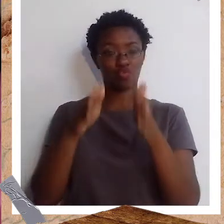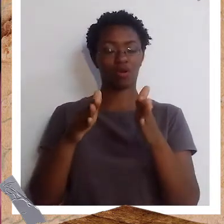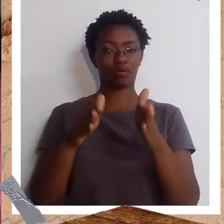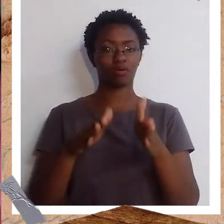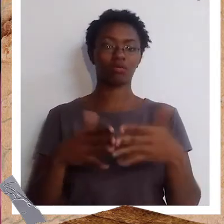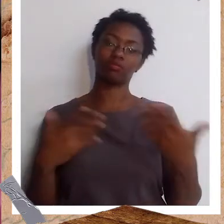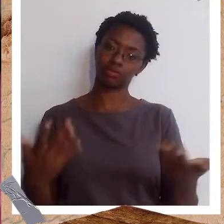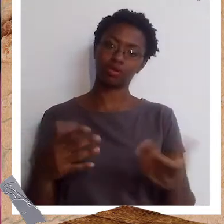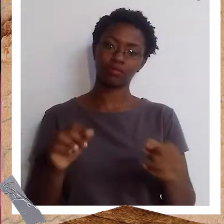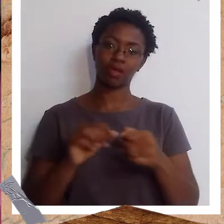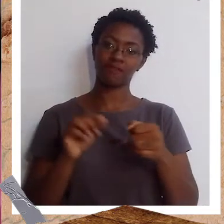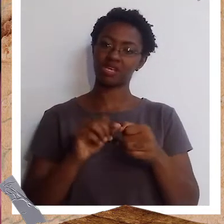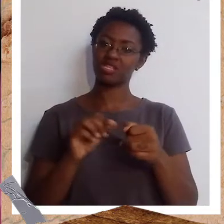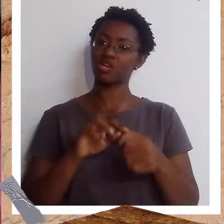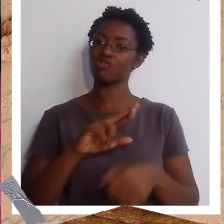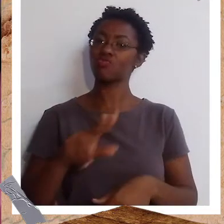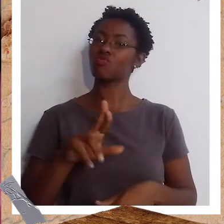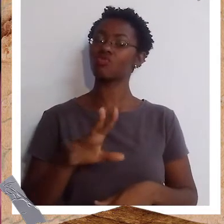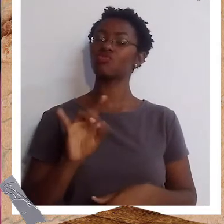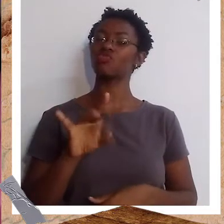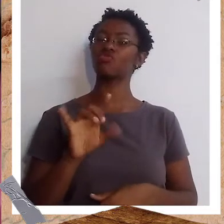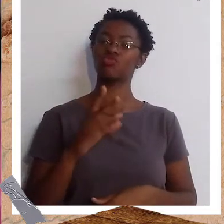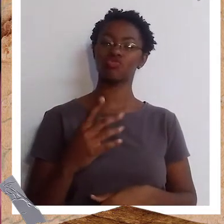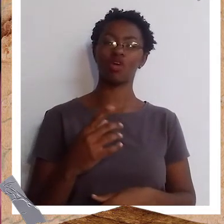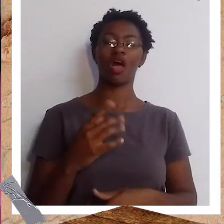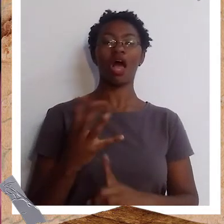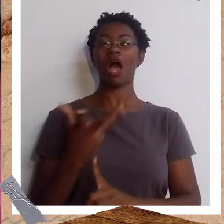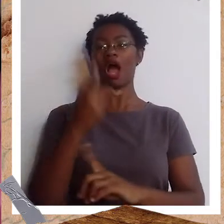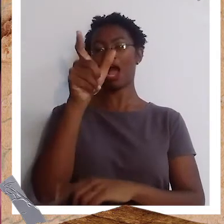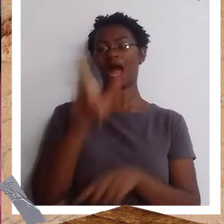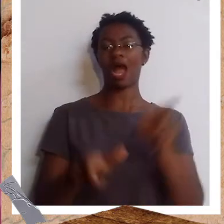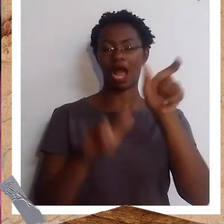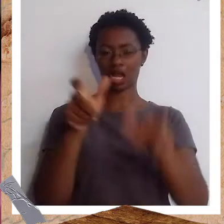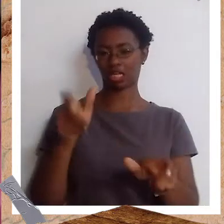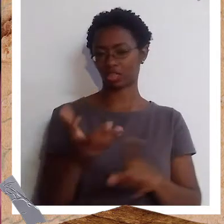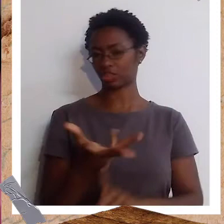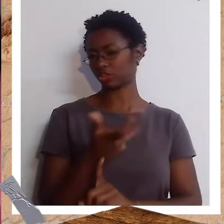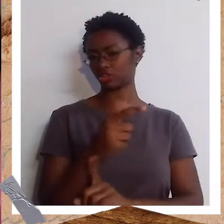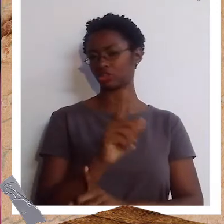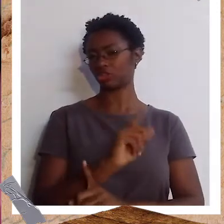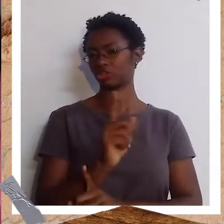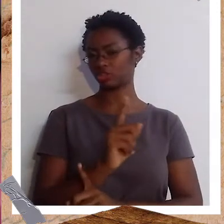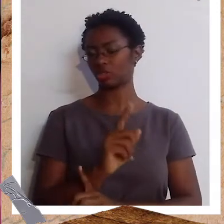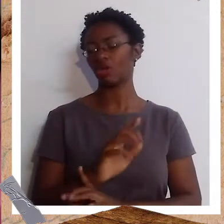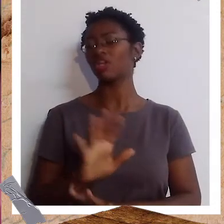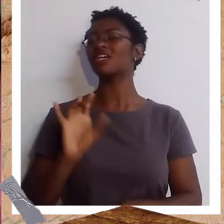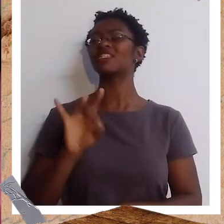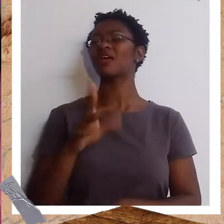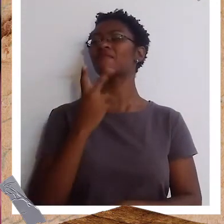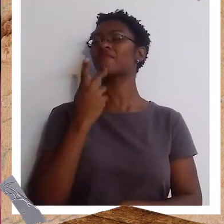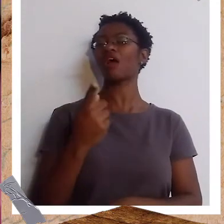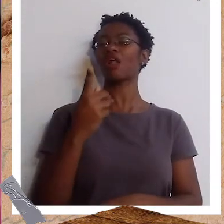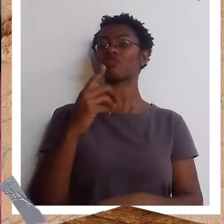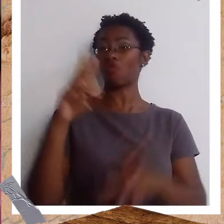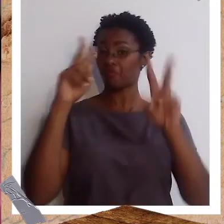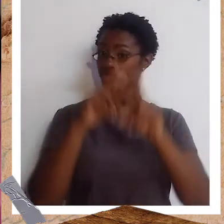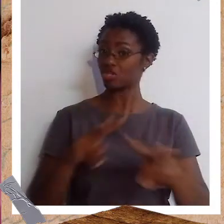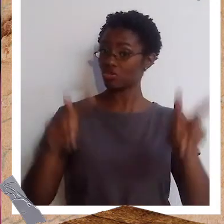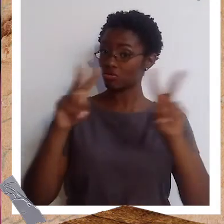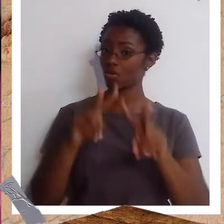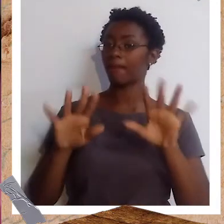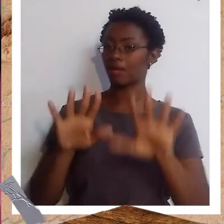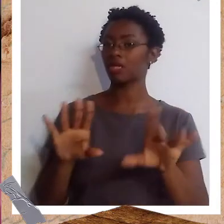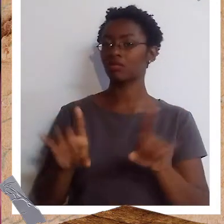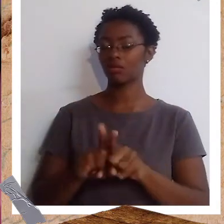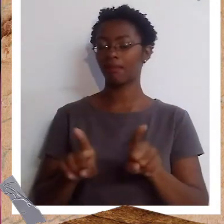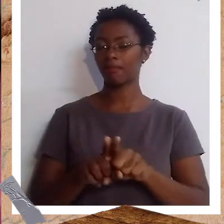isso seja feito, não será feito só com os artistas, né? A gente pensa muito nos artistas visuais, mas existe o papel